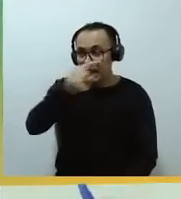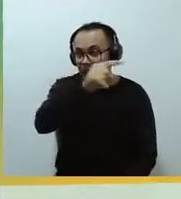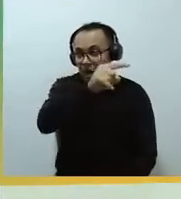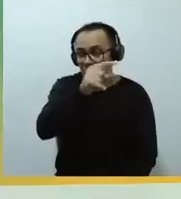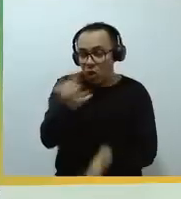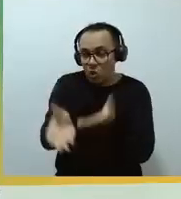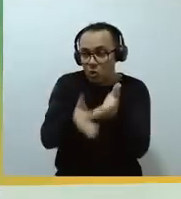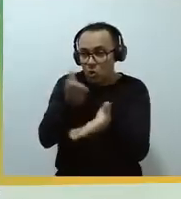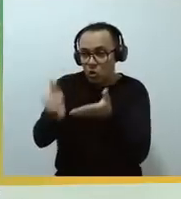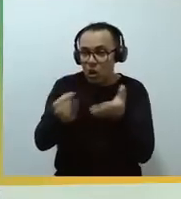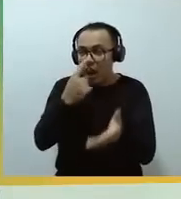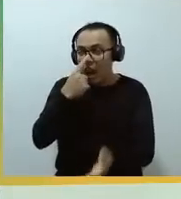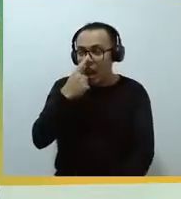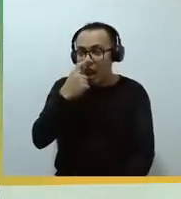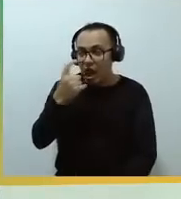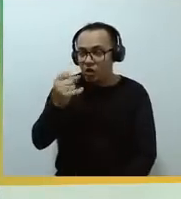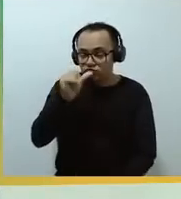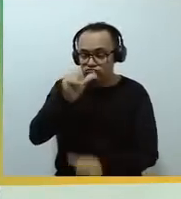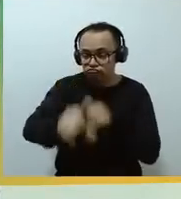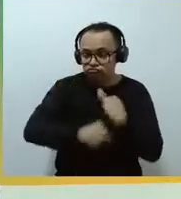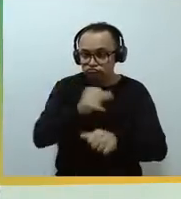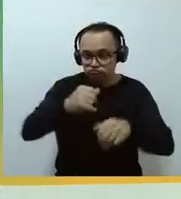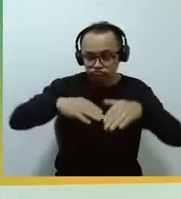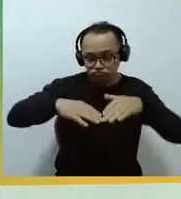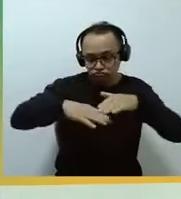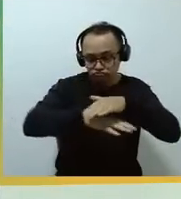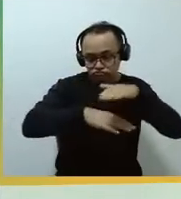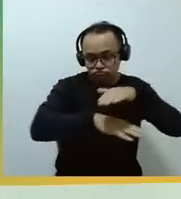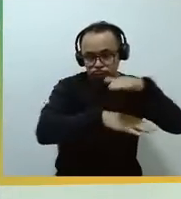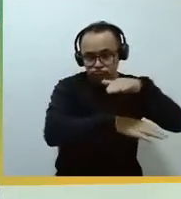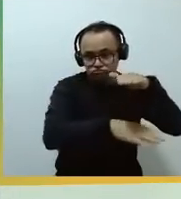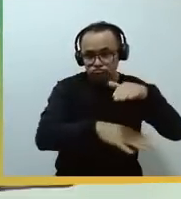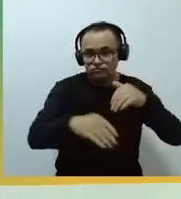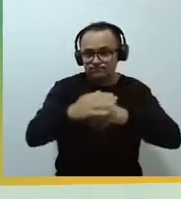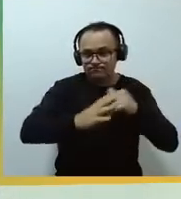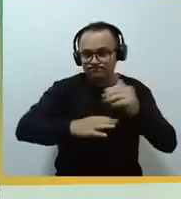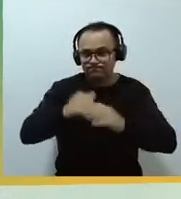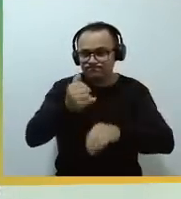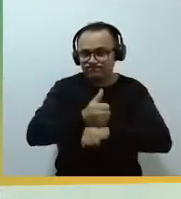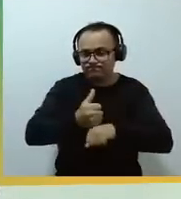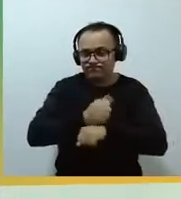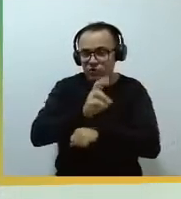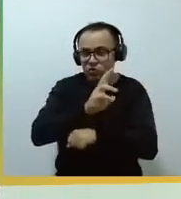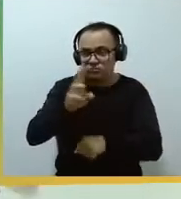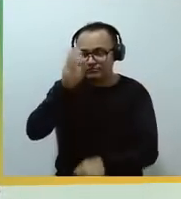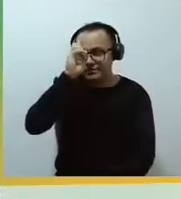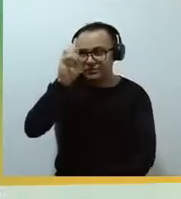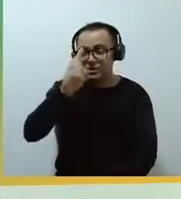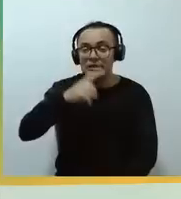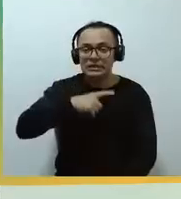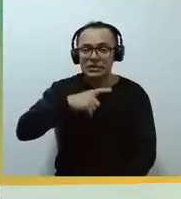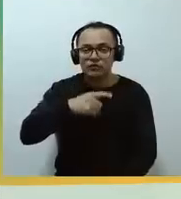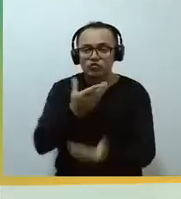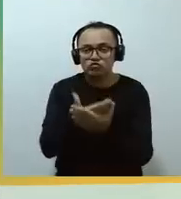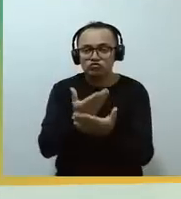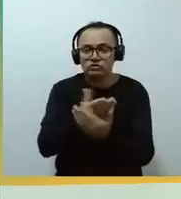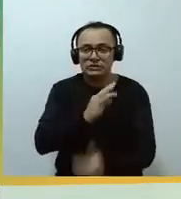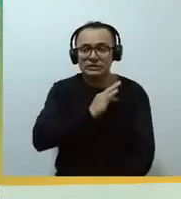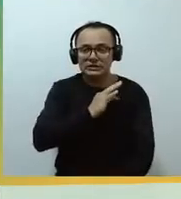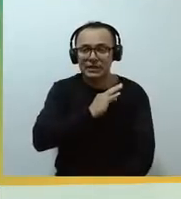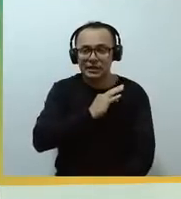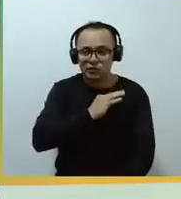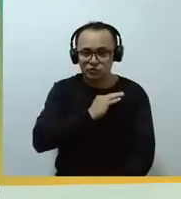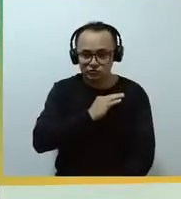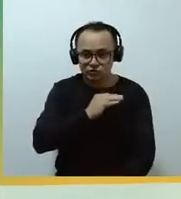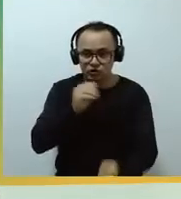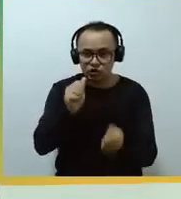de altíssimo nível, não lembro o nome deles agora, mas eles ajudaram muito a gente. E foi feito um estudo técnico dentro da prefeitura com os nossos técnicos. Então, eles